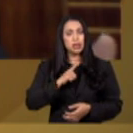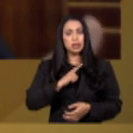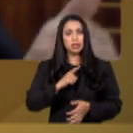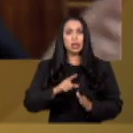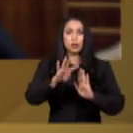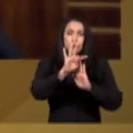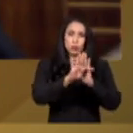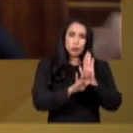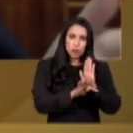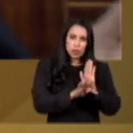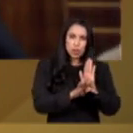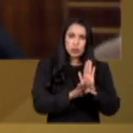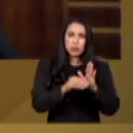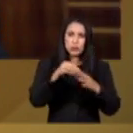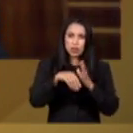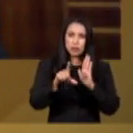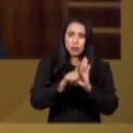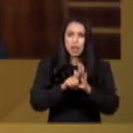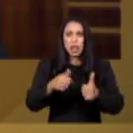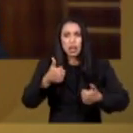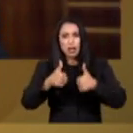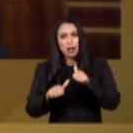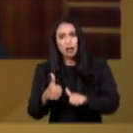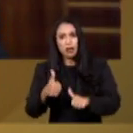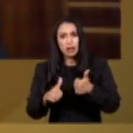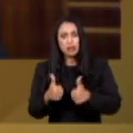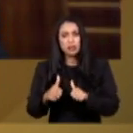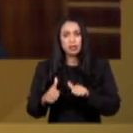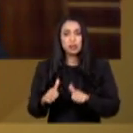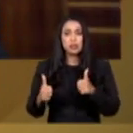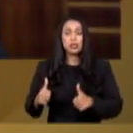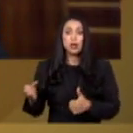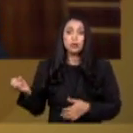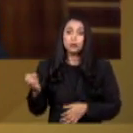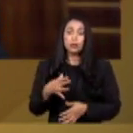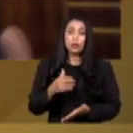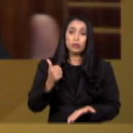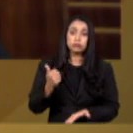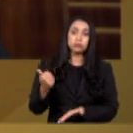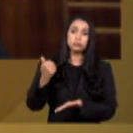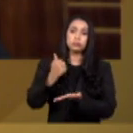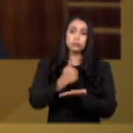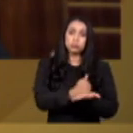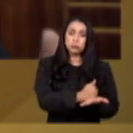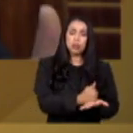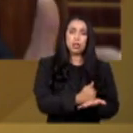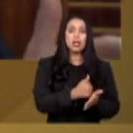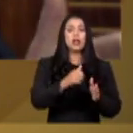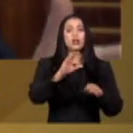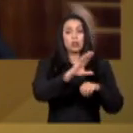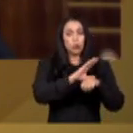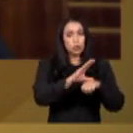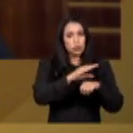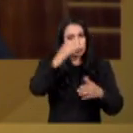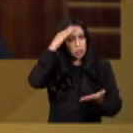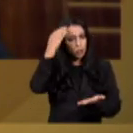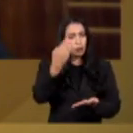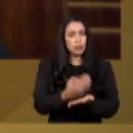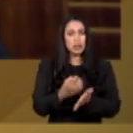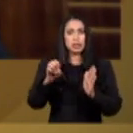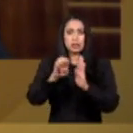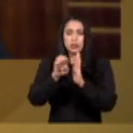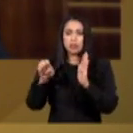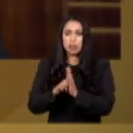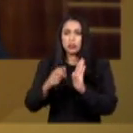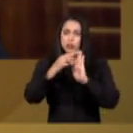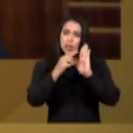cultural 505 verão as inovações trazidas pela constituição federal ele está curta e do adolescente